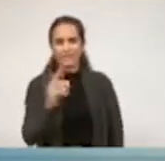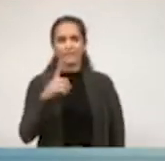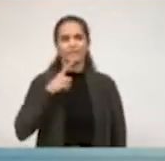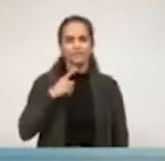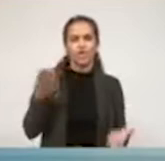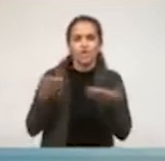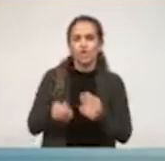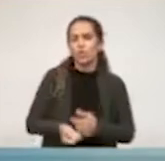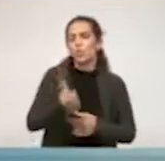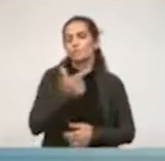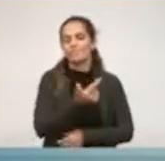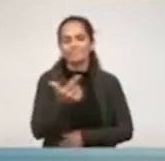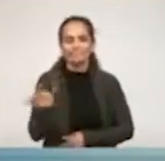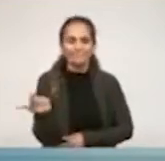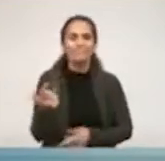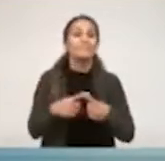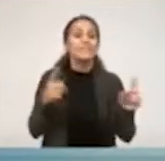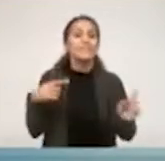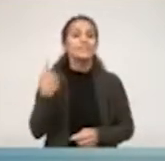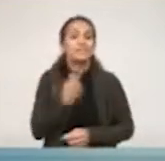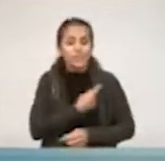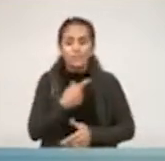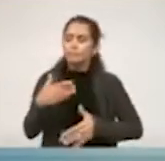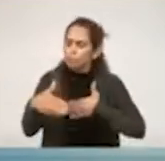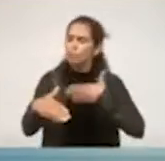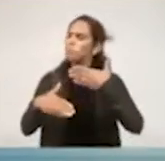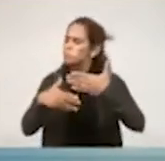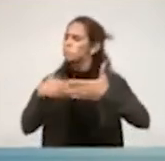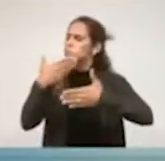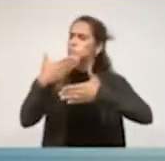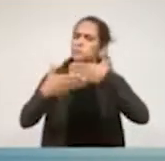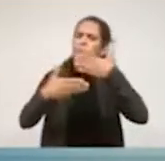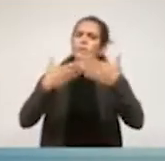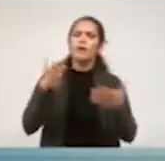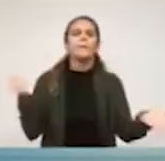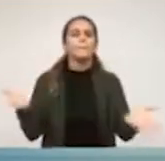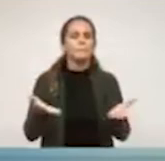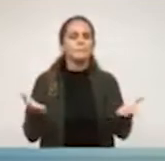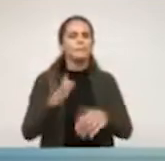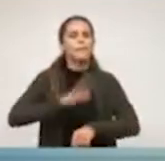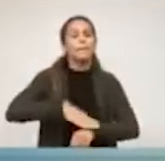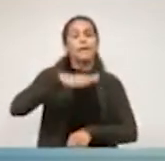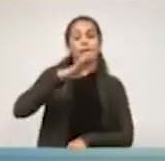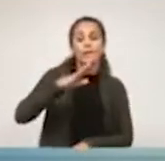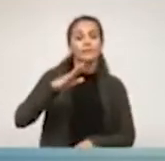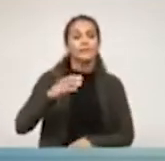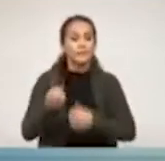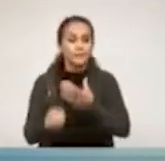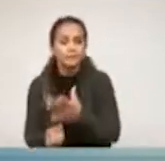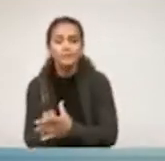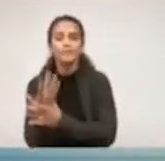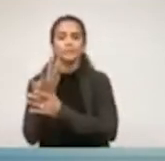muitos gastos neste momento mas nós progredimos muito estamos entre os maiores produtores